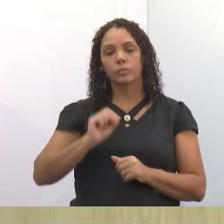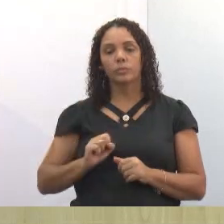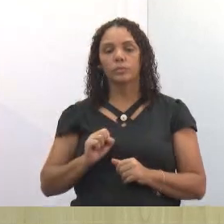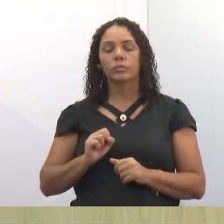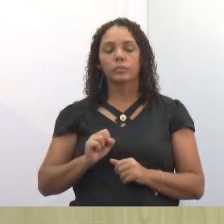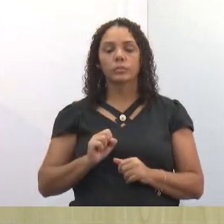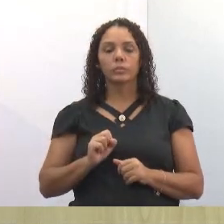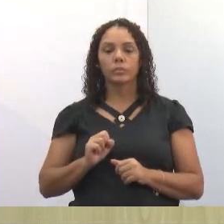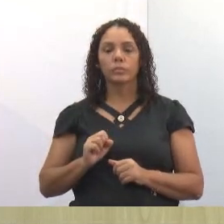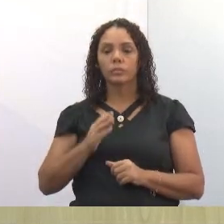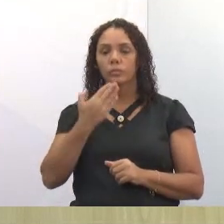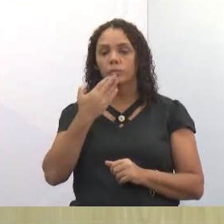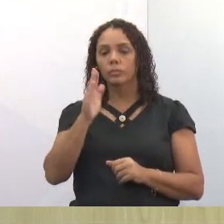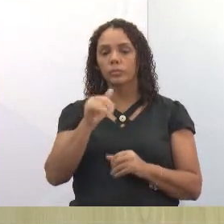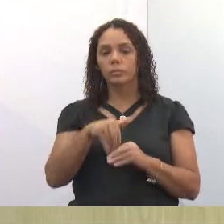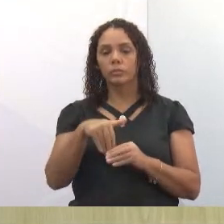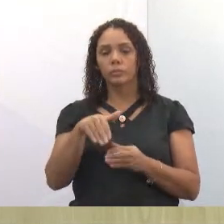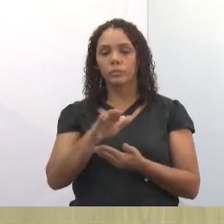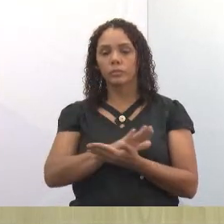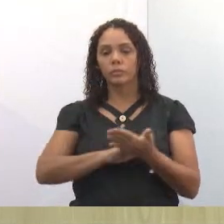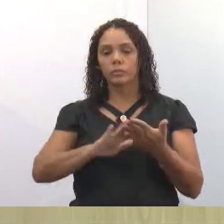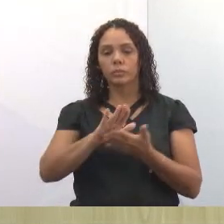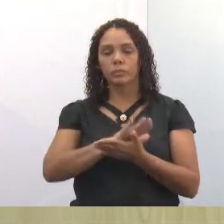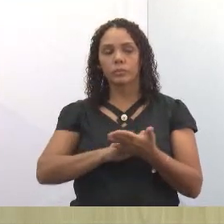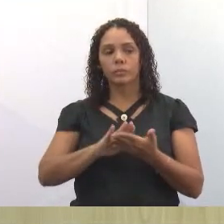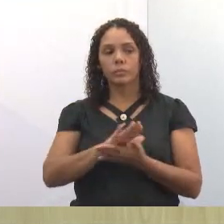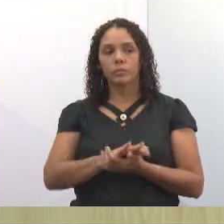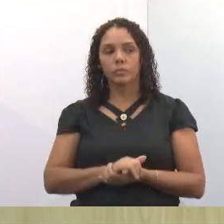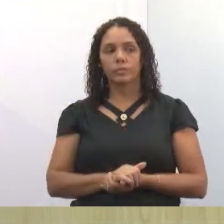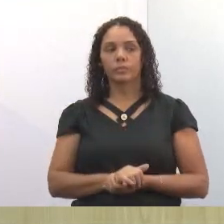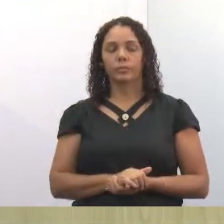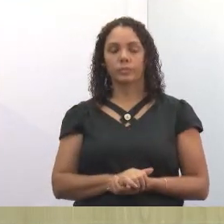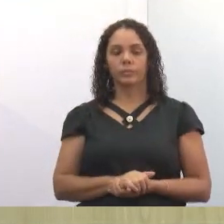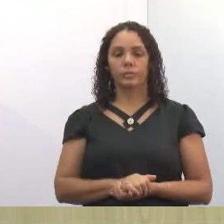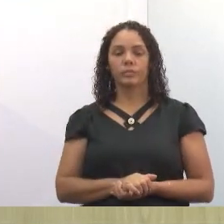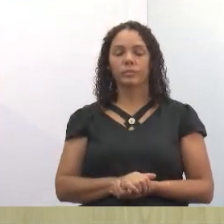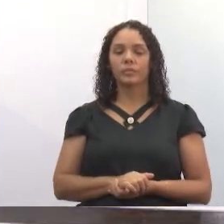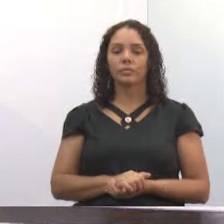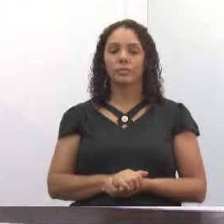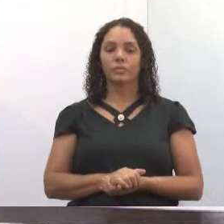Amizade. Não foi pedido votação.